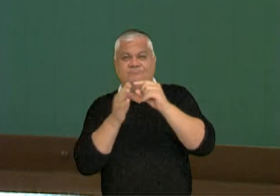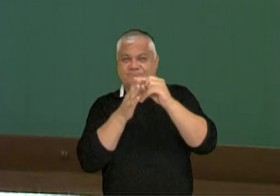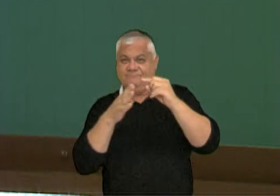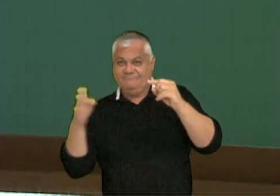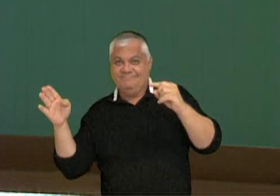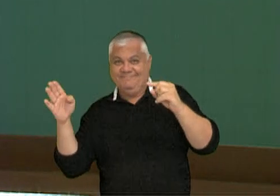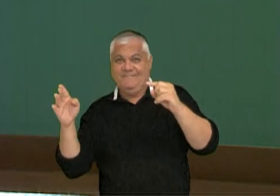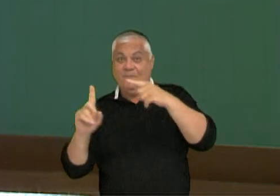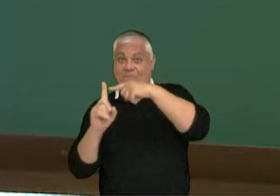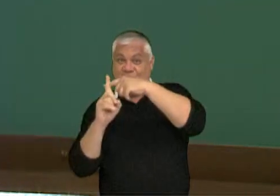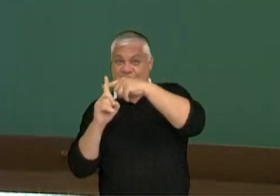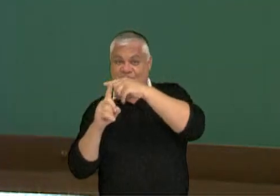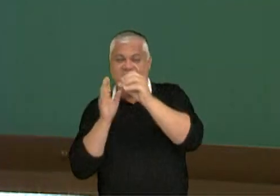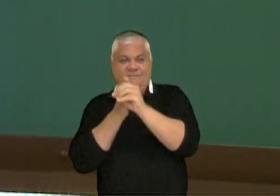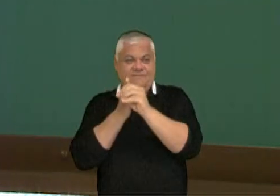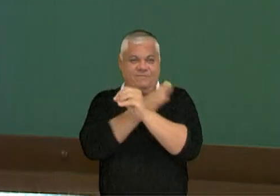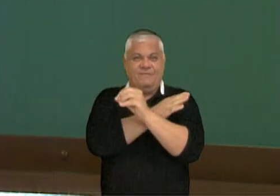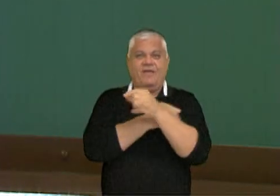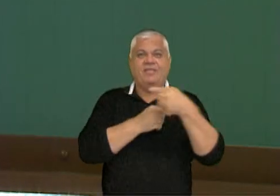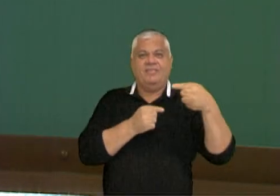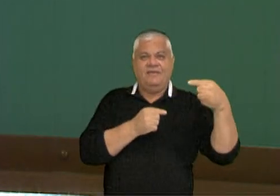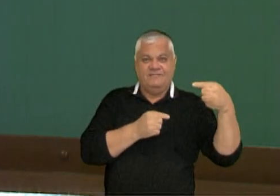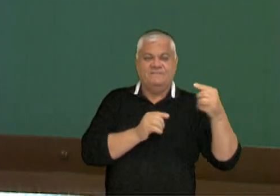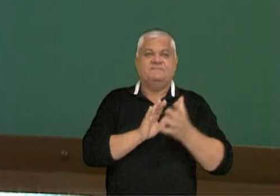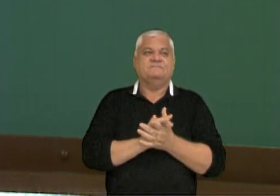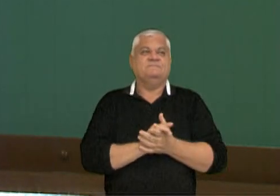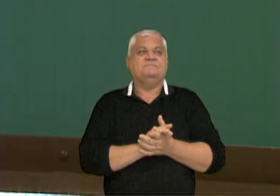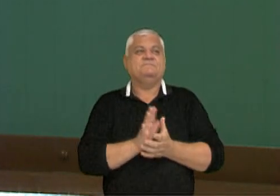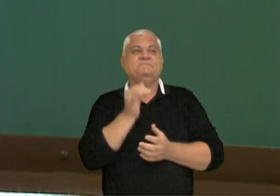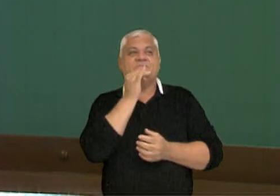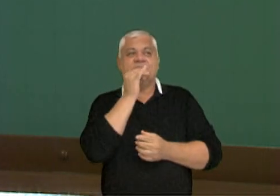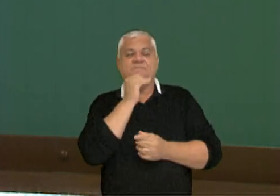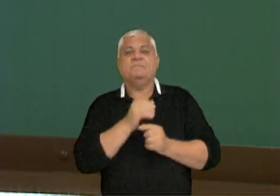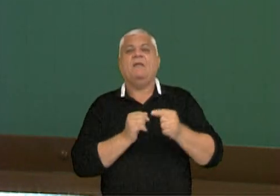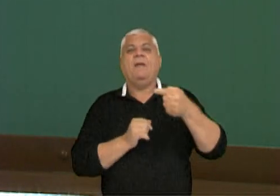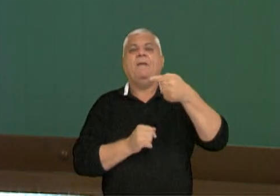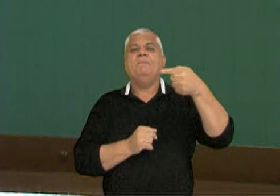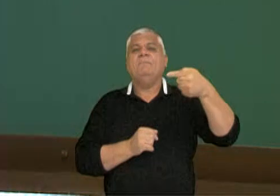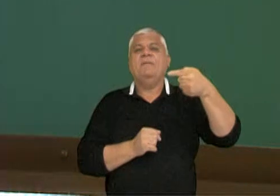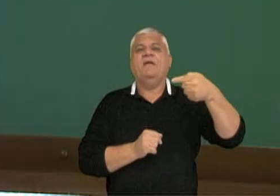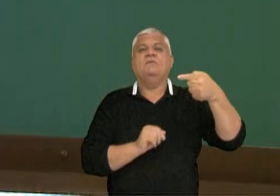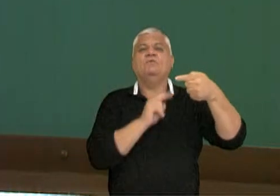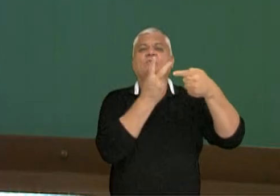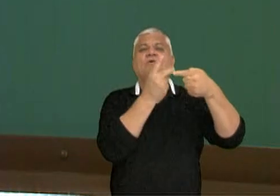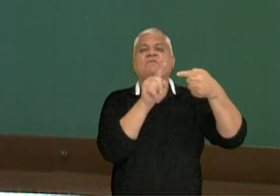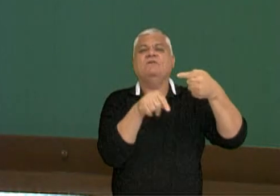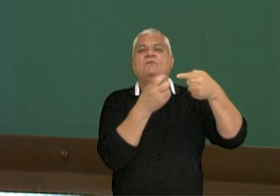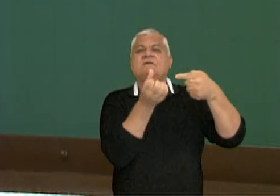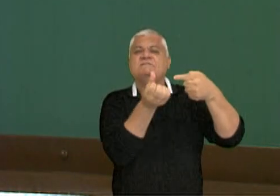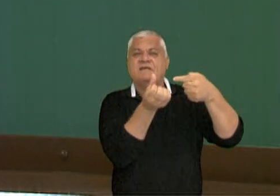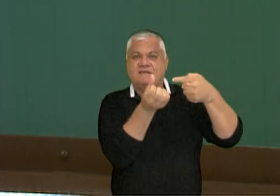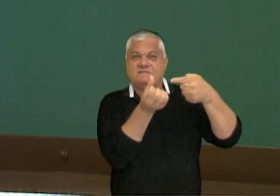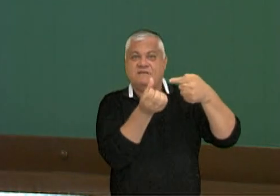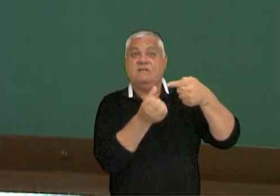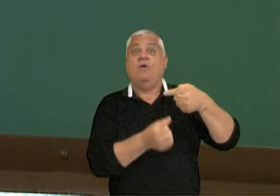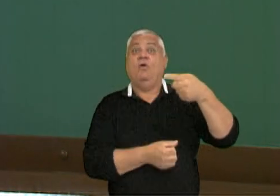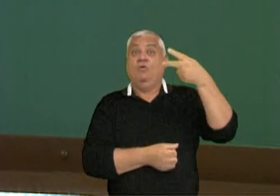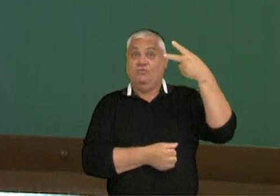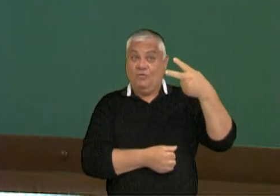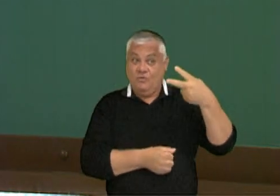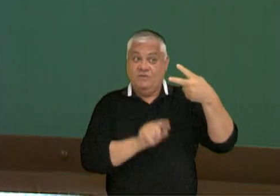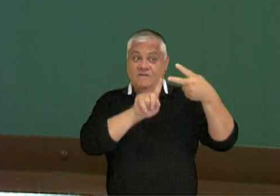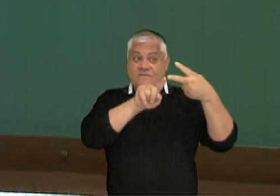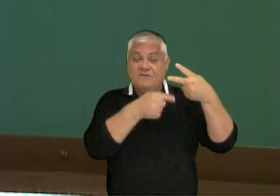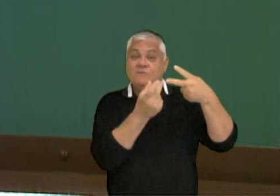devemos observar o valor inteiro. Por exemplo, menos 2,6, 2 inteiros,